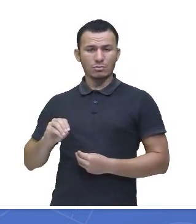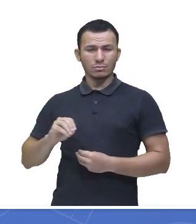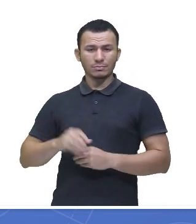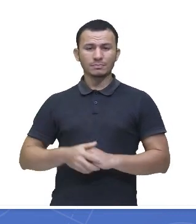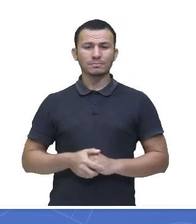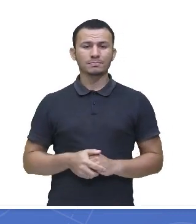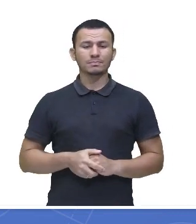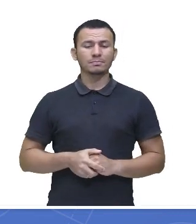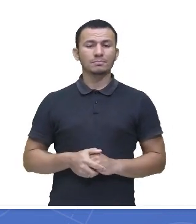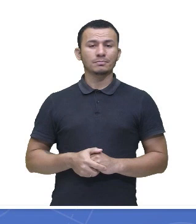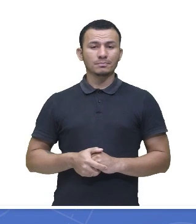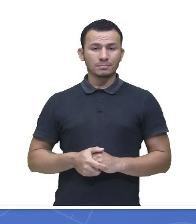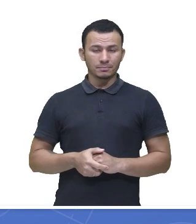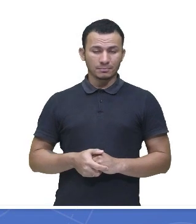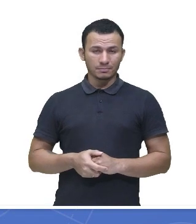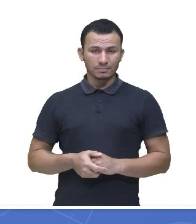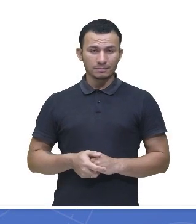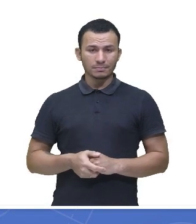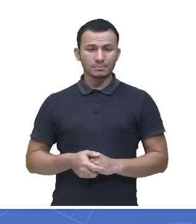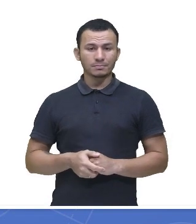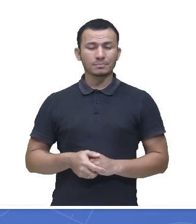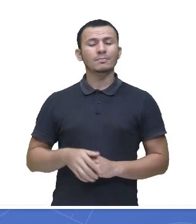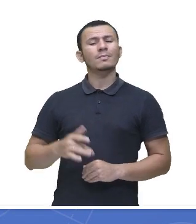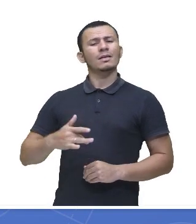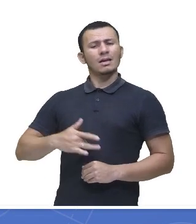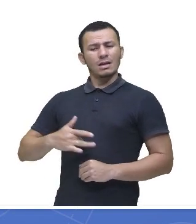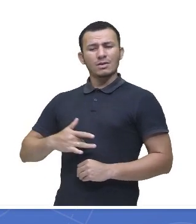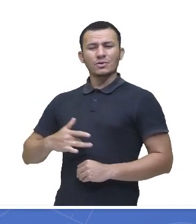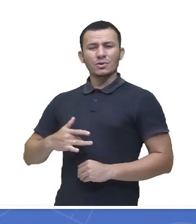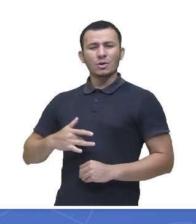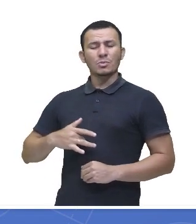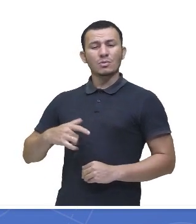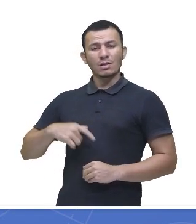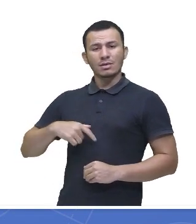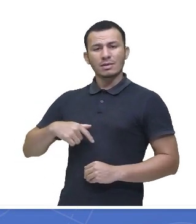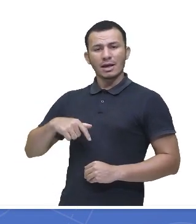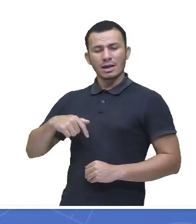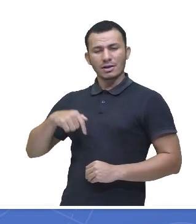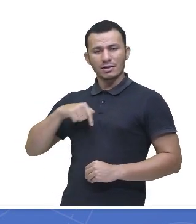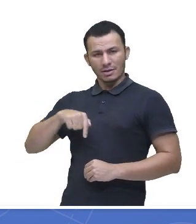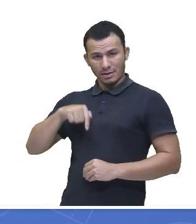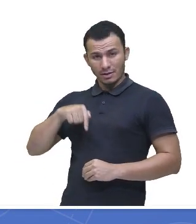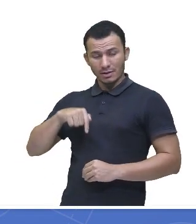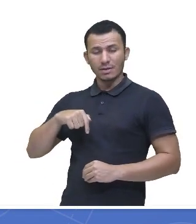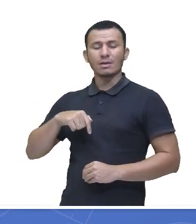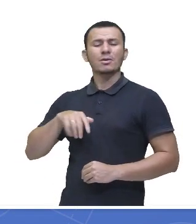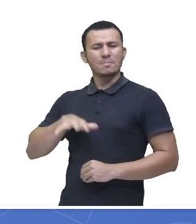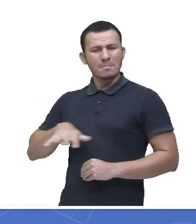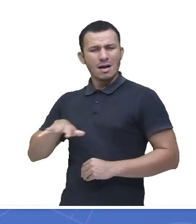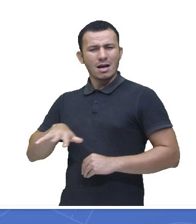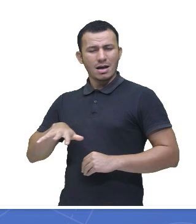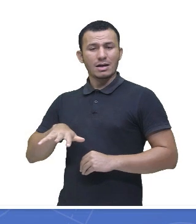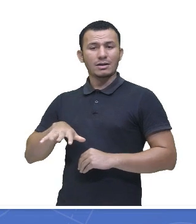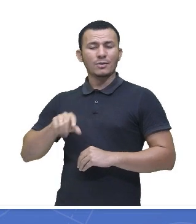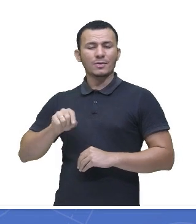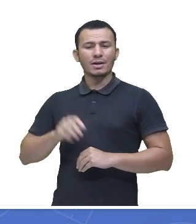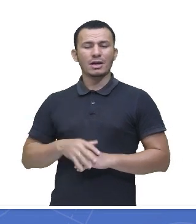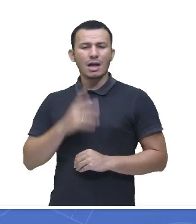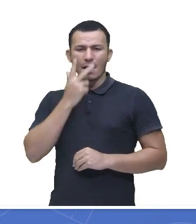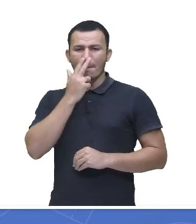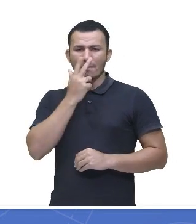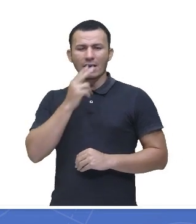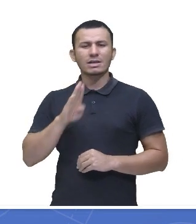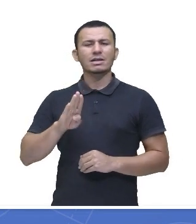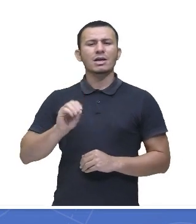no estômago, ok? O estômago, ele tem uma região muito legal, gente. Eu gosto muito do estômago. O estômago parece uma bolsa aqui,